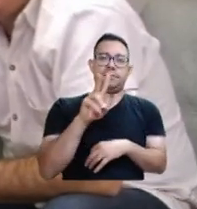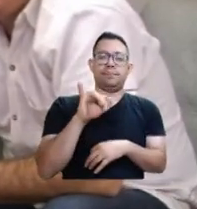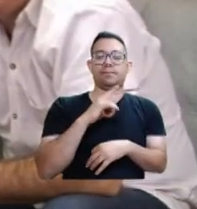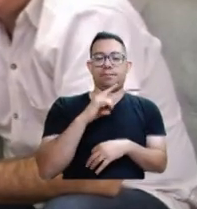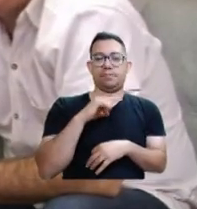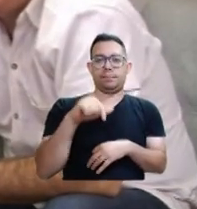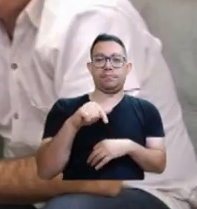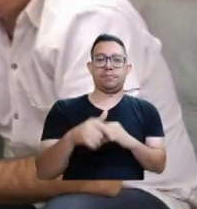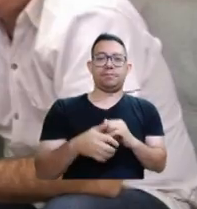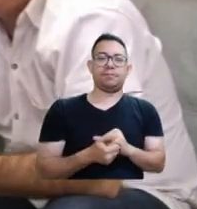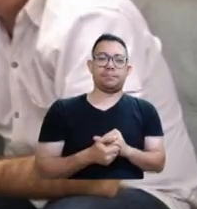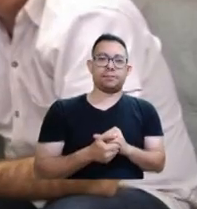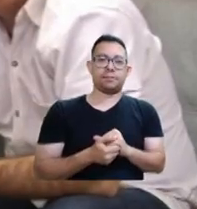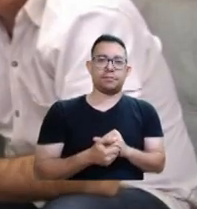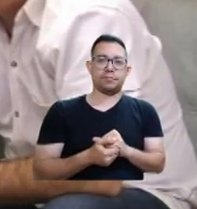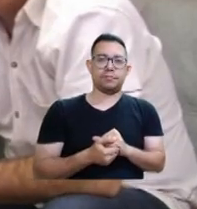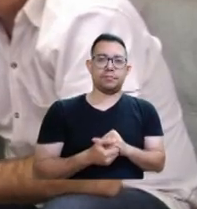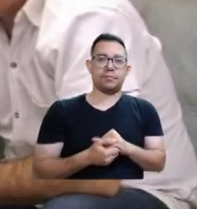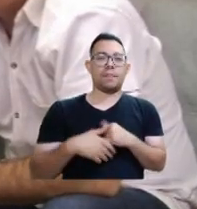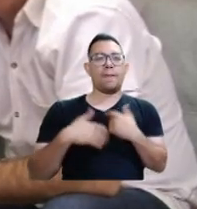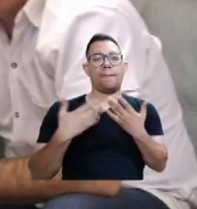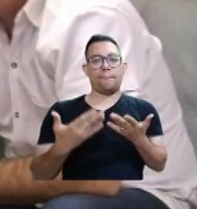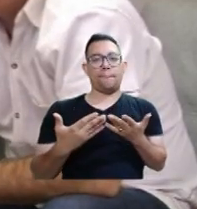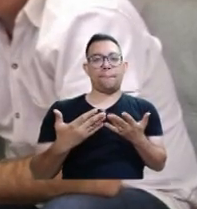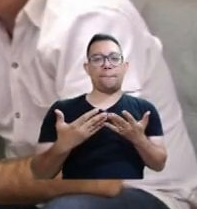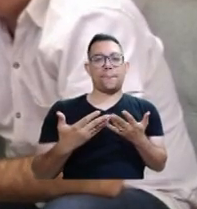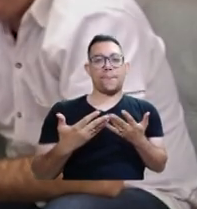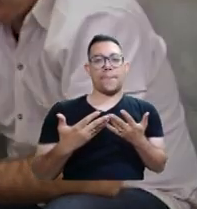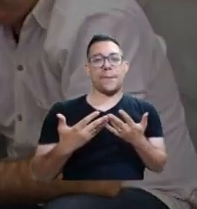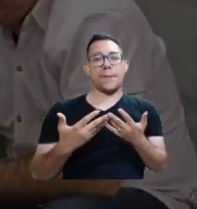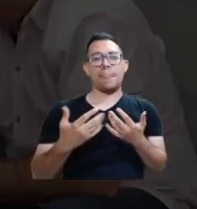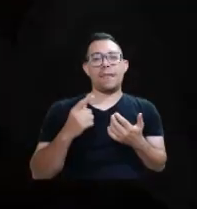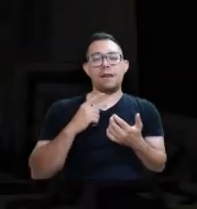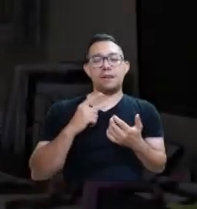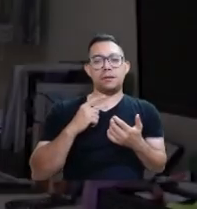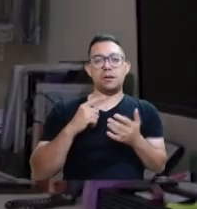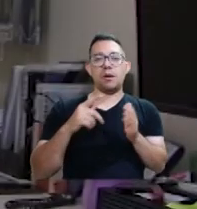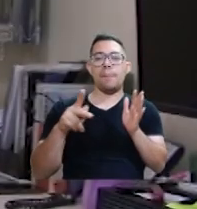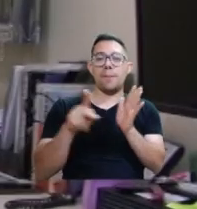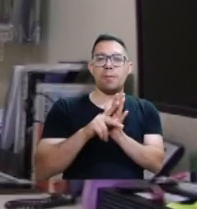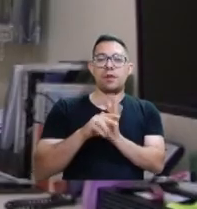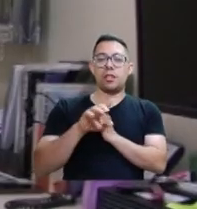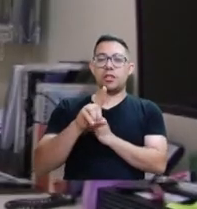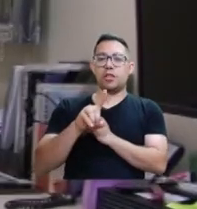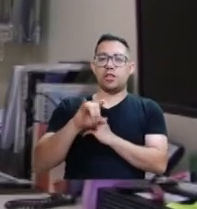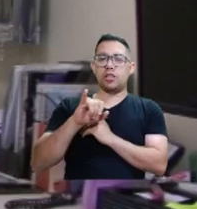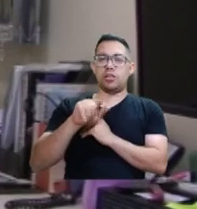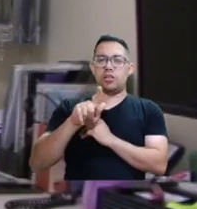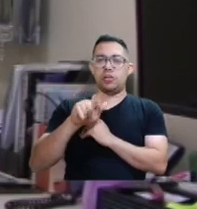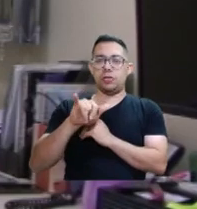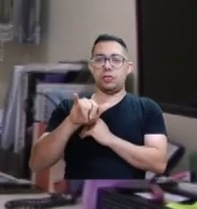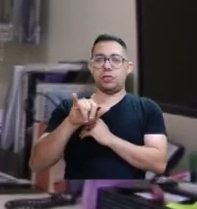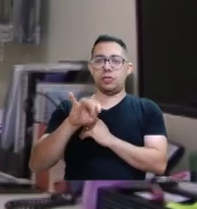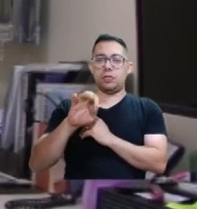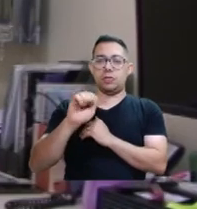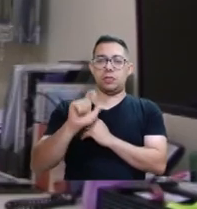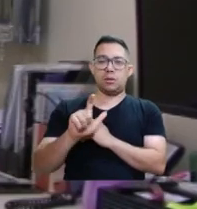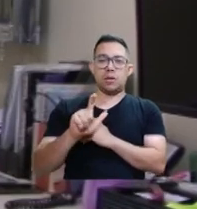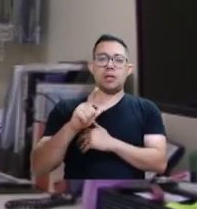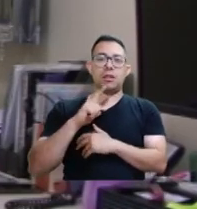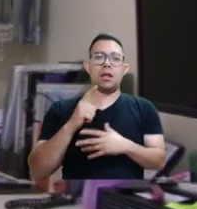que estejam mais fácil aí acesso para você ter. E se a gente for olhar na